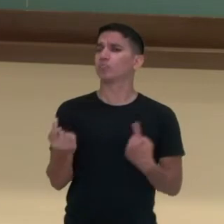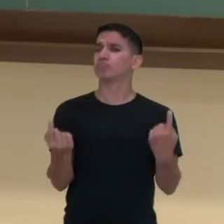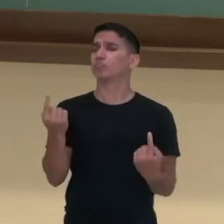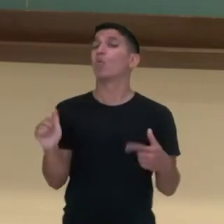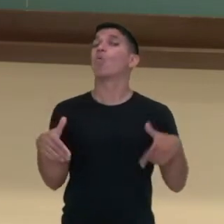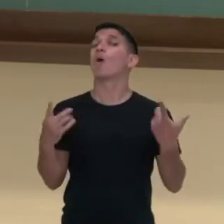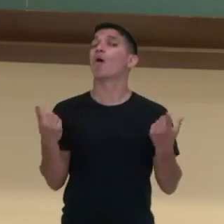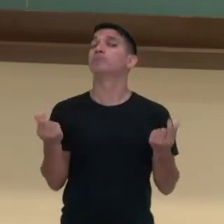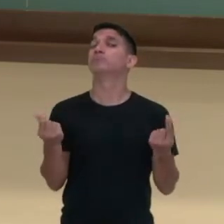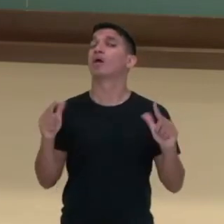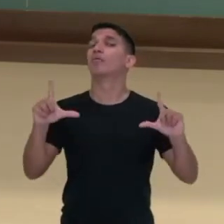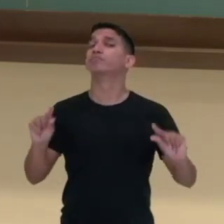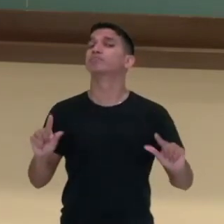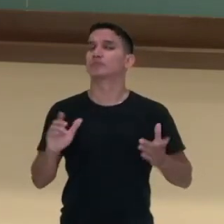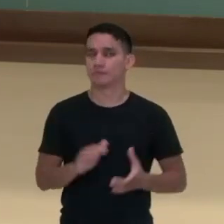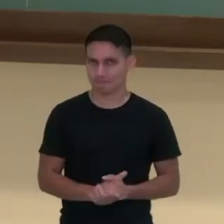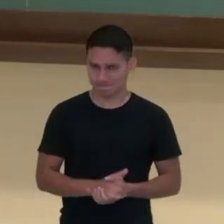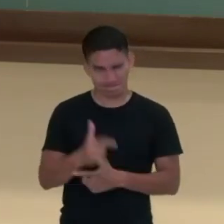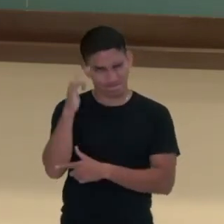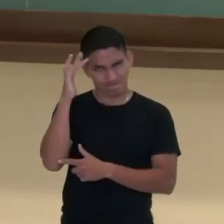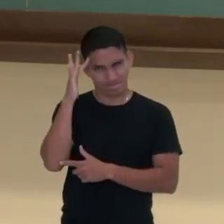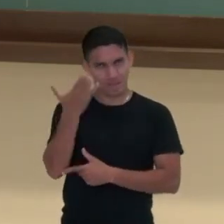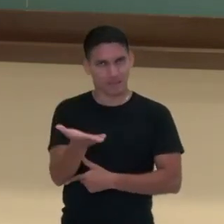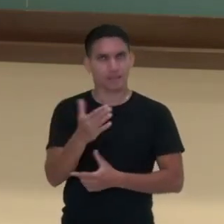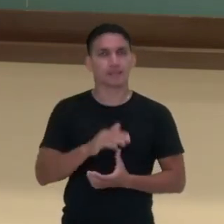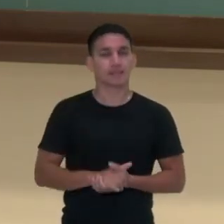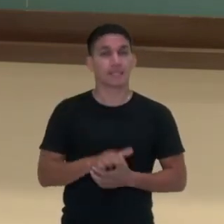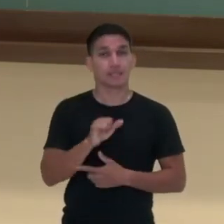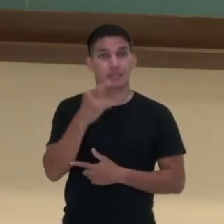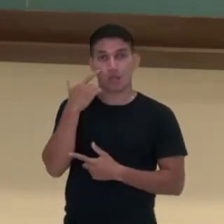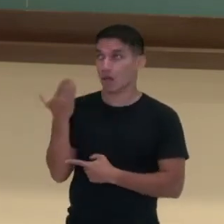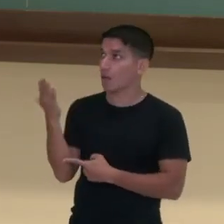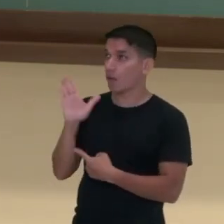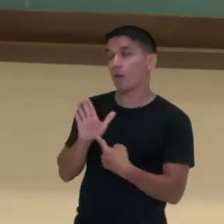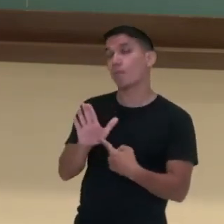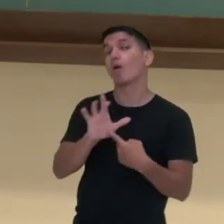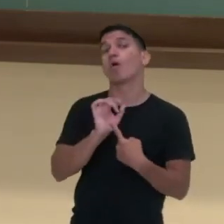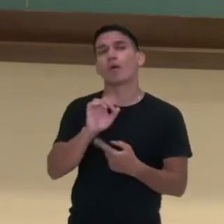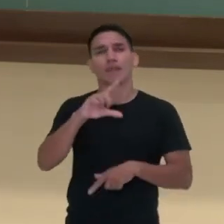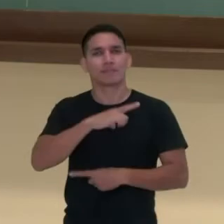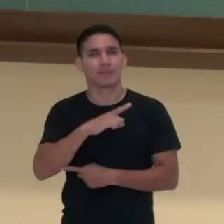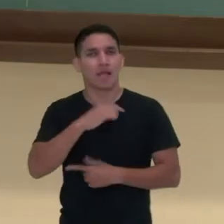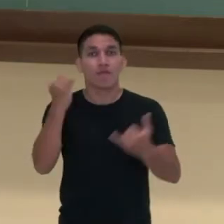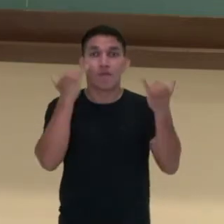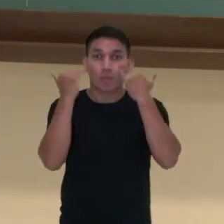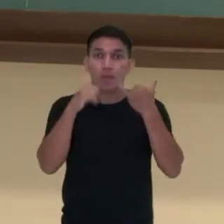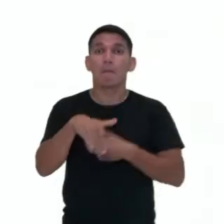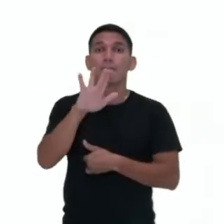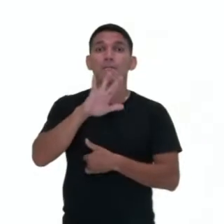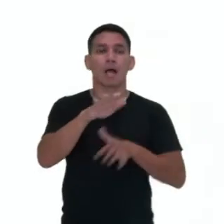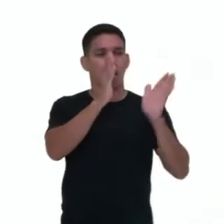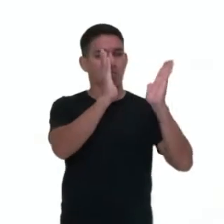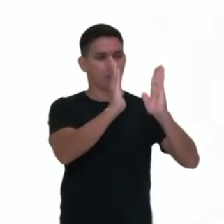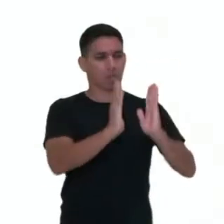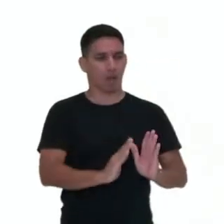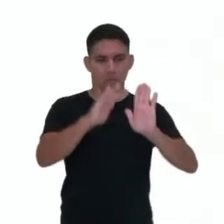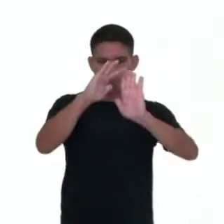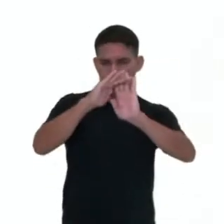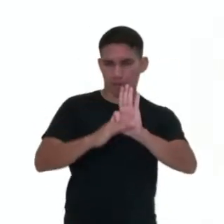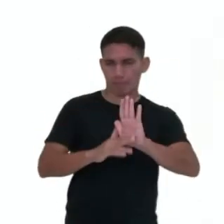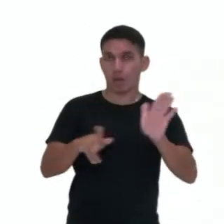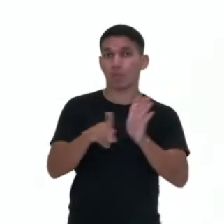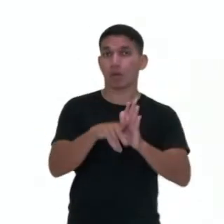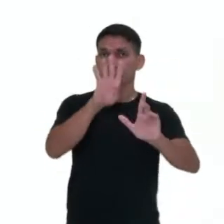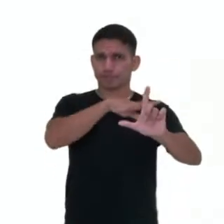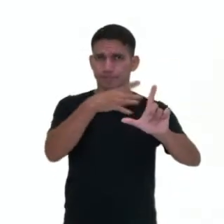Já pararam para pensar, pessoal? Então aqui, se eu mostrar essas informações mais organizadas aqui, em forma de uma